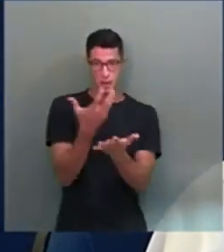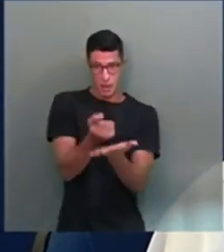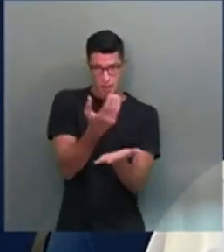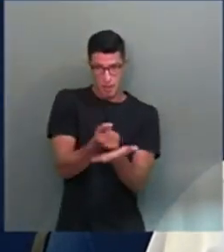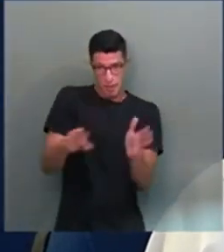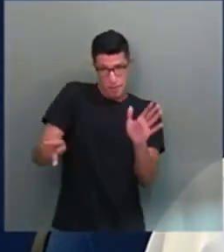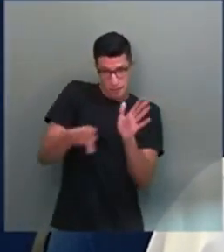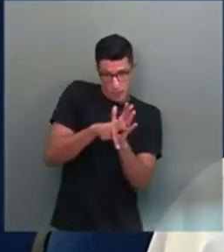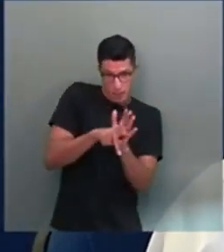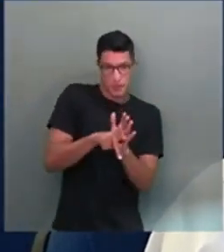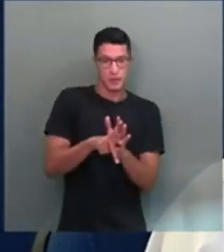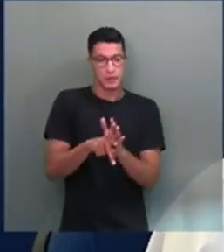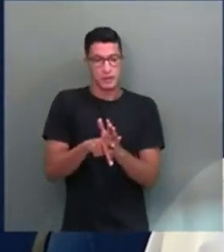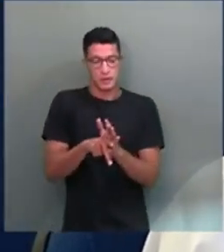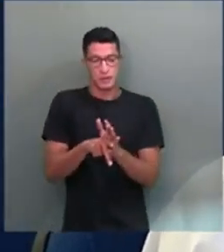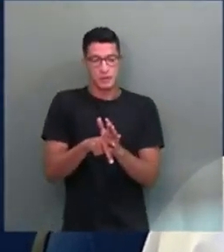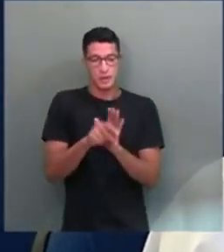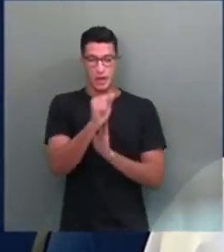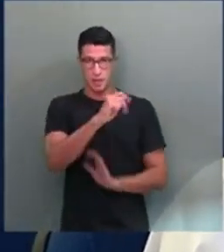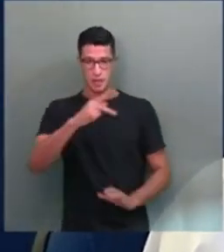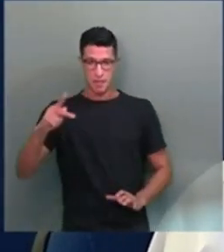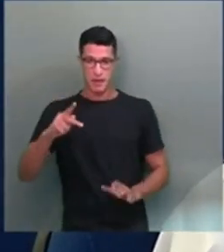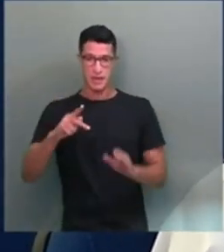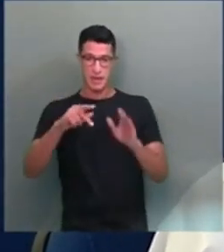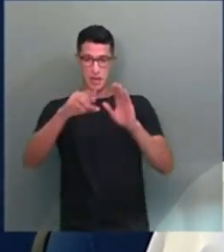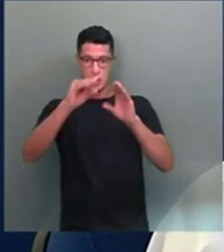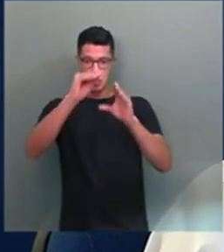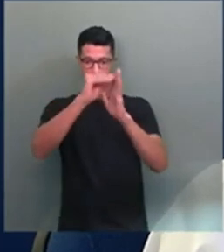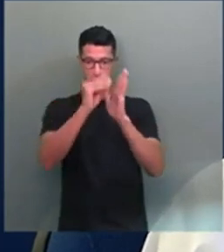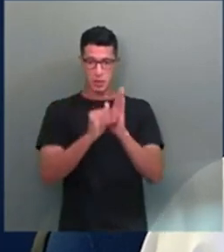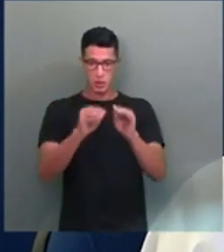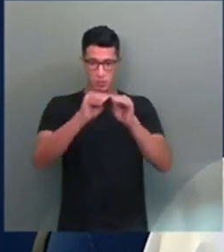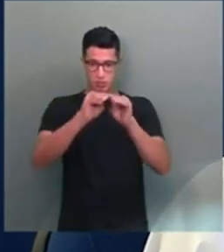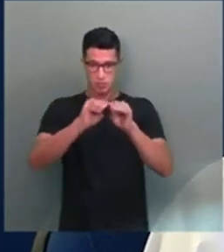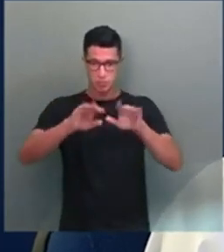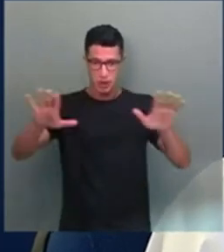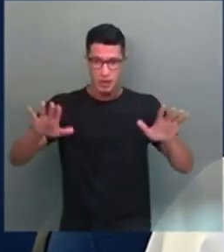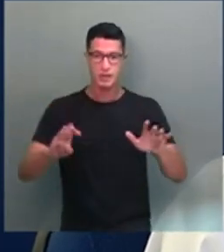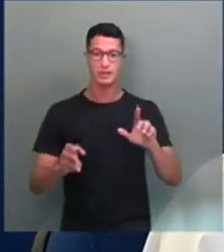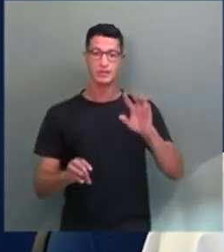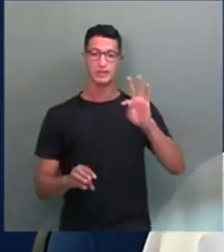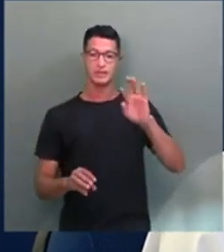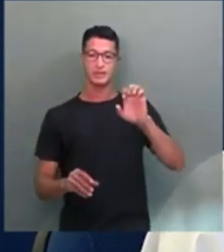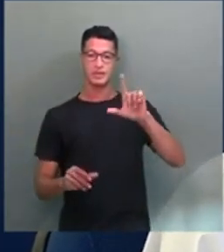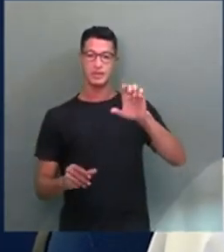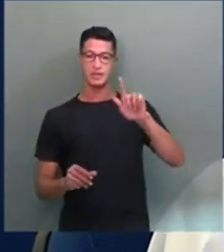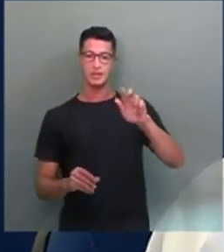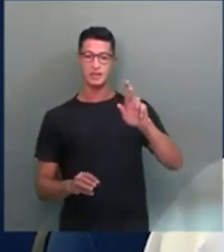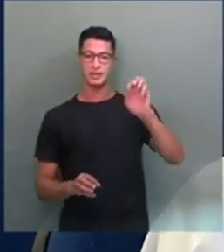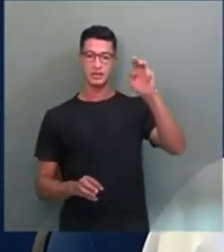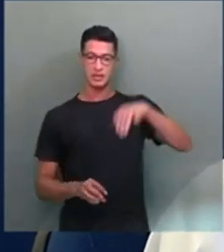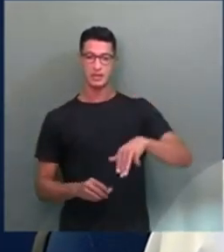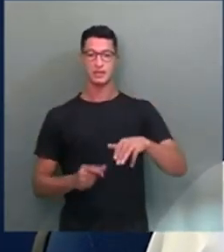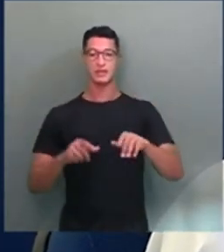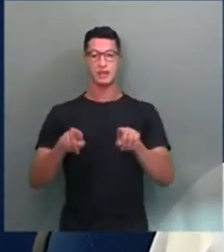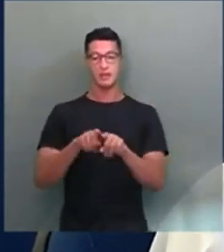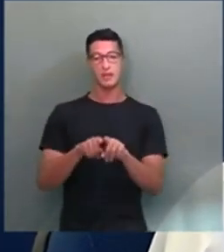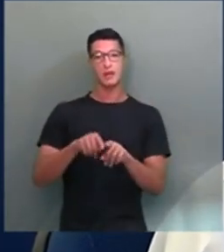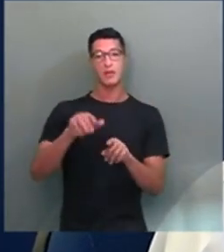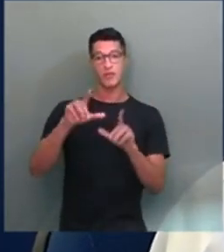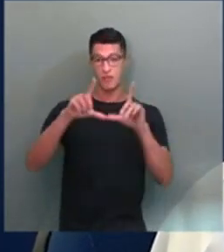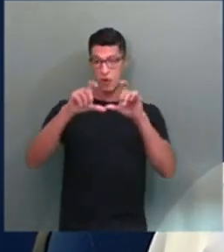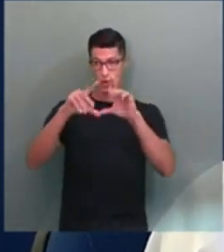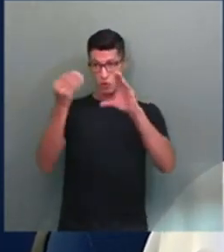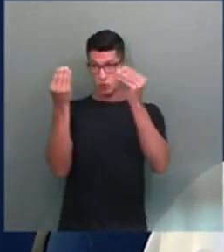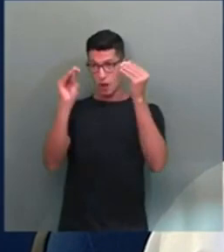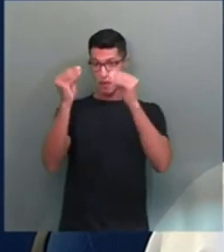próprio, divulgamos conteúdo em listas de distribuição no WhatsApp e Telegram, publicamos fotos no Flickr,